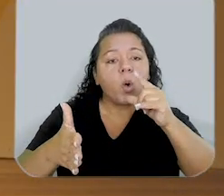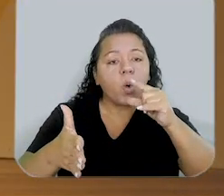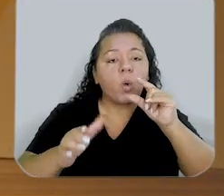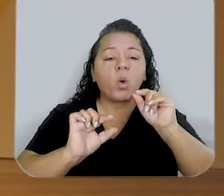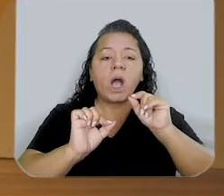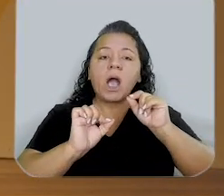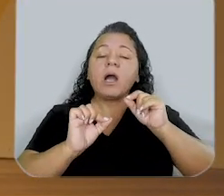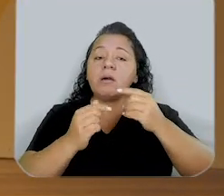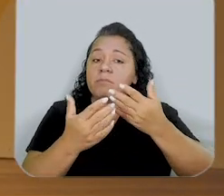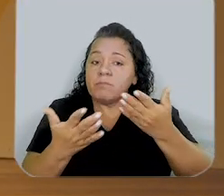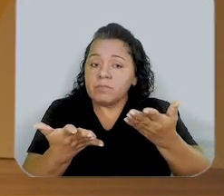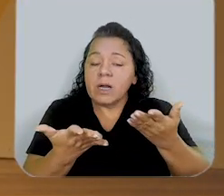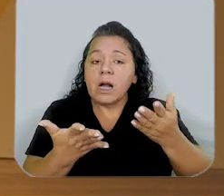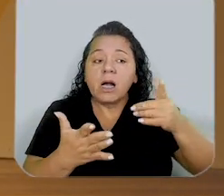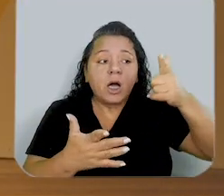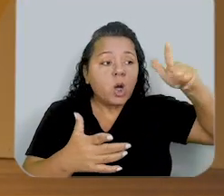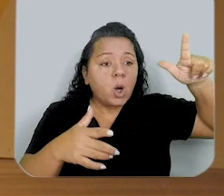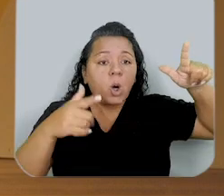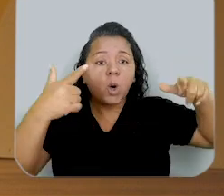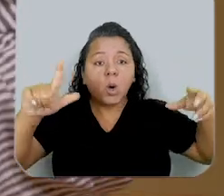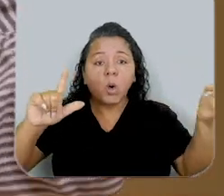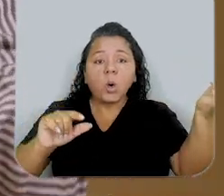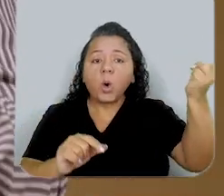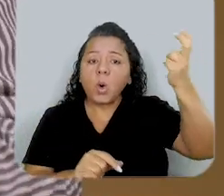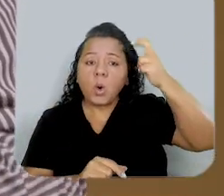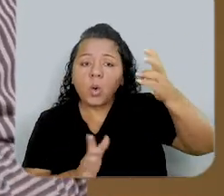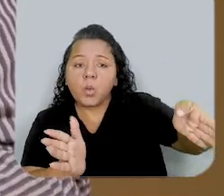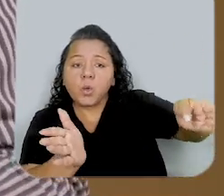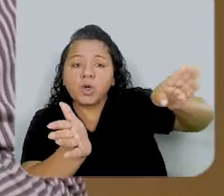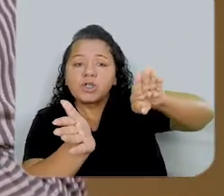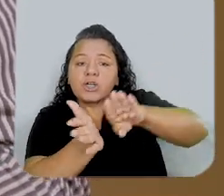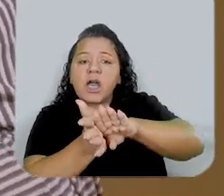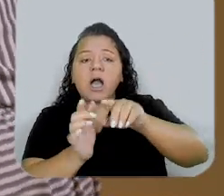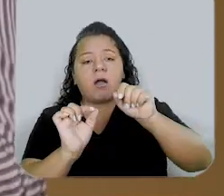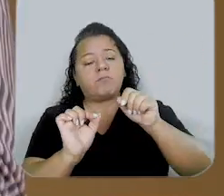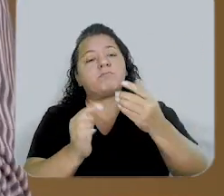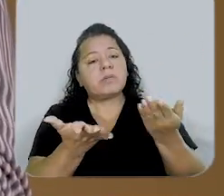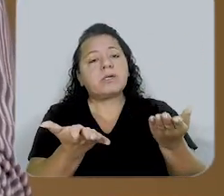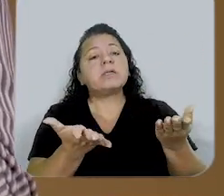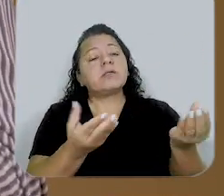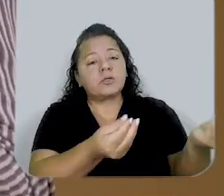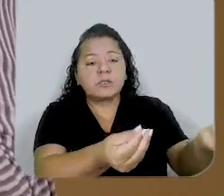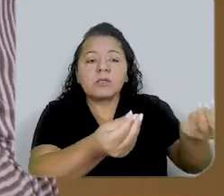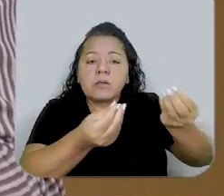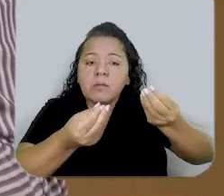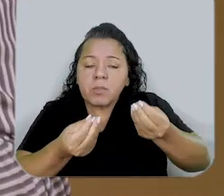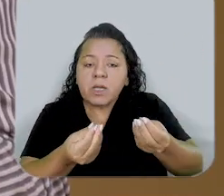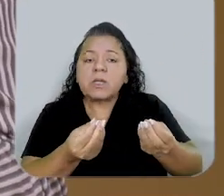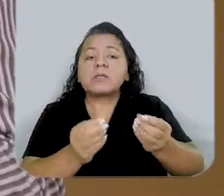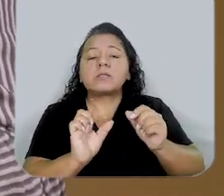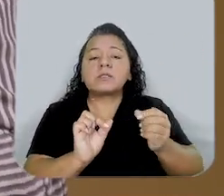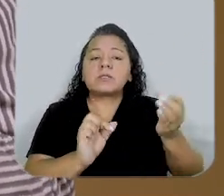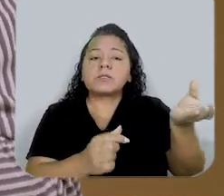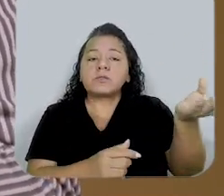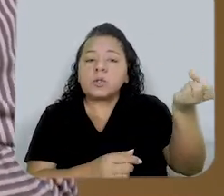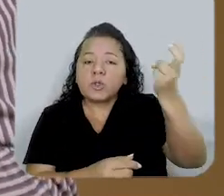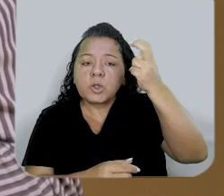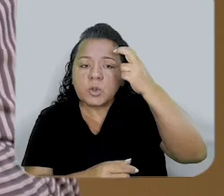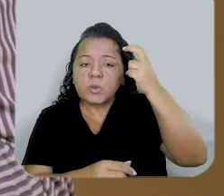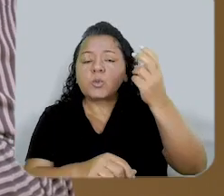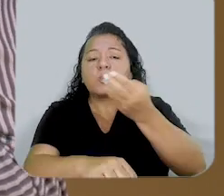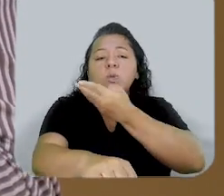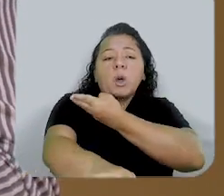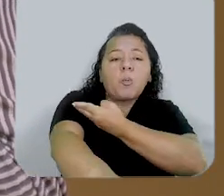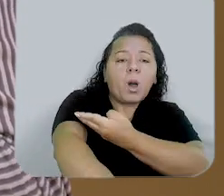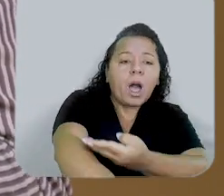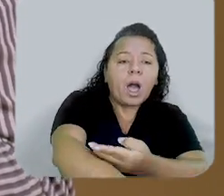dizer, as outras culturas chegaram por aqui. E trouxeram também seus hábitos, seus costumes, as suas proibições,